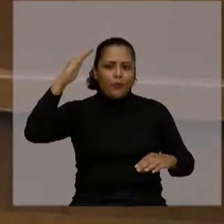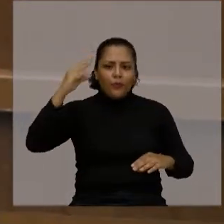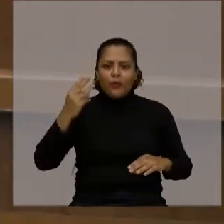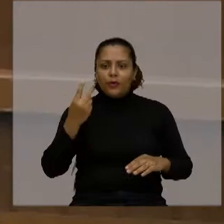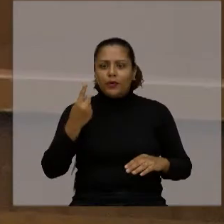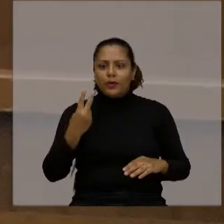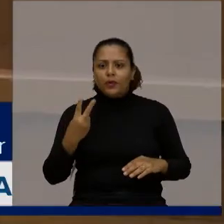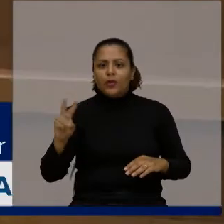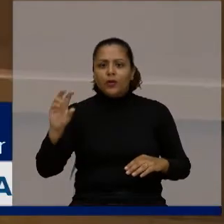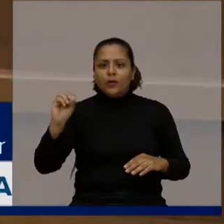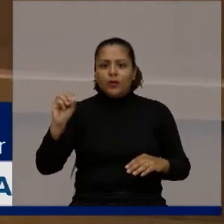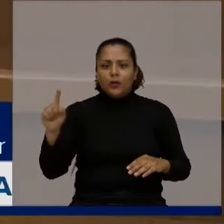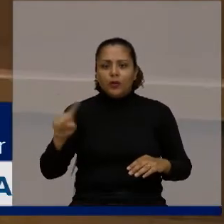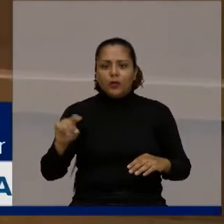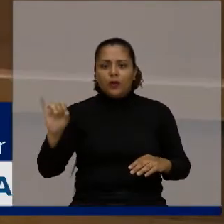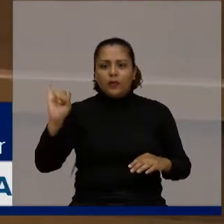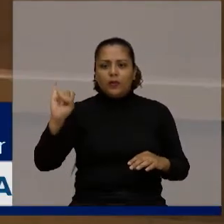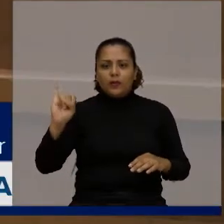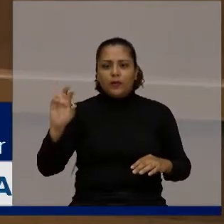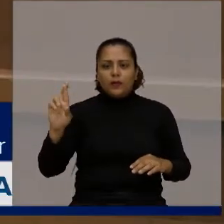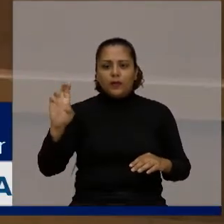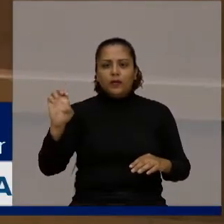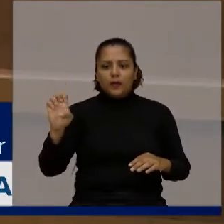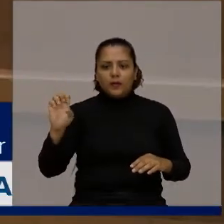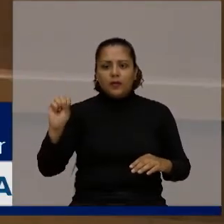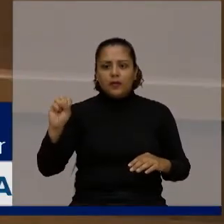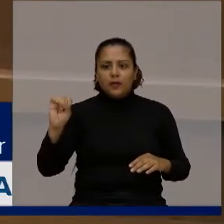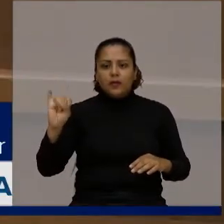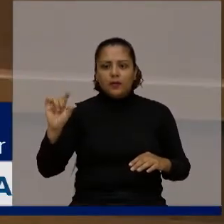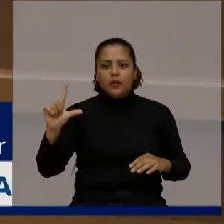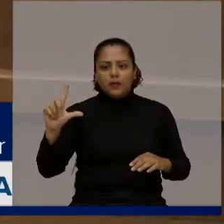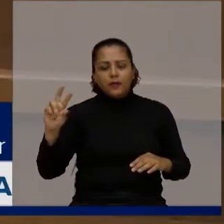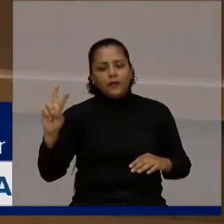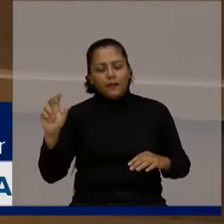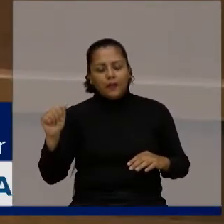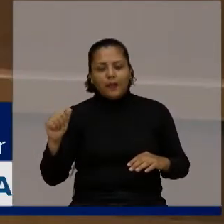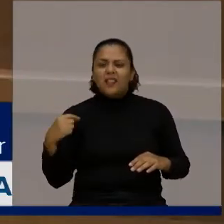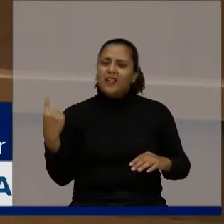moção que consensua toda a casa, que nos alegra,